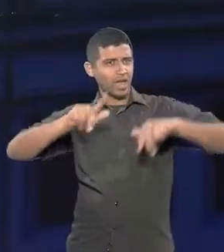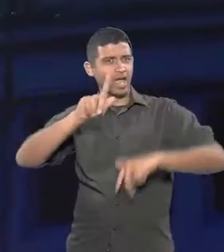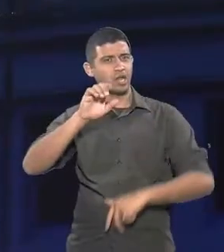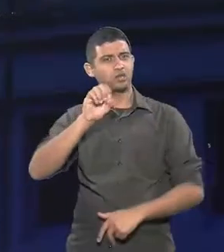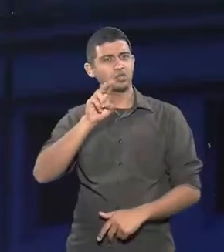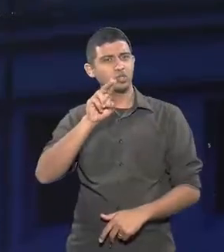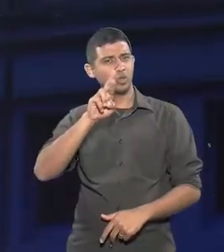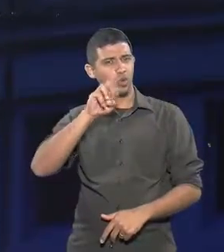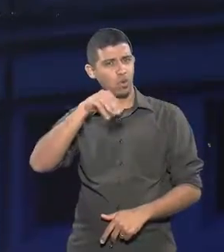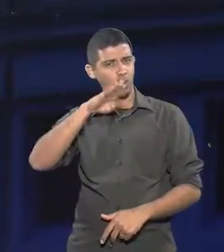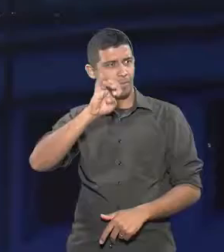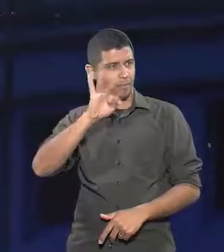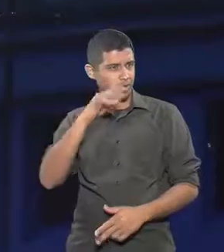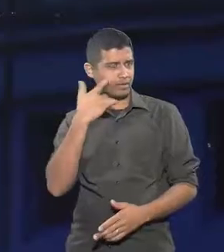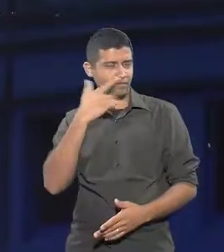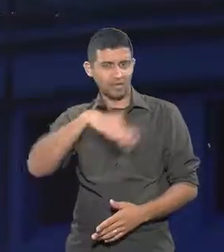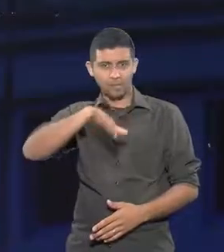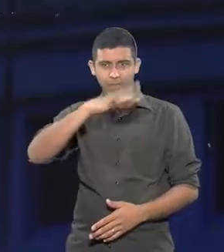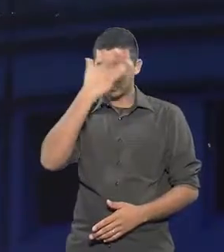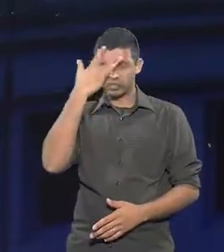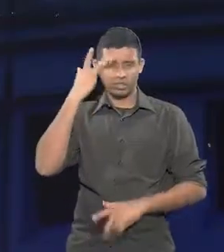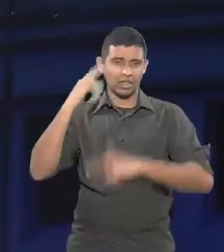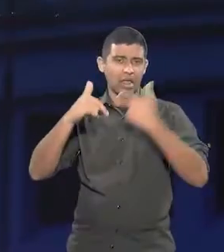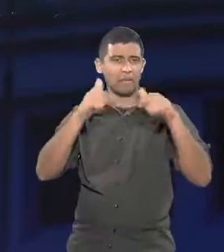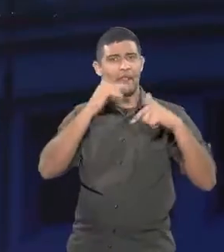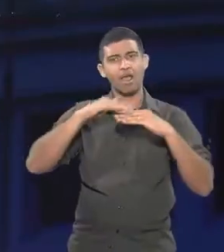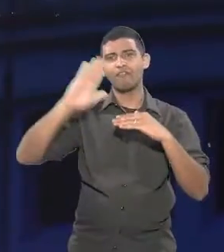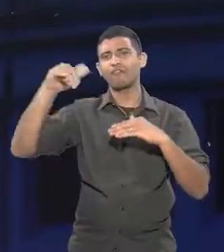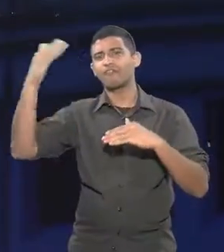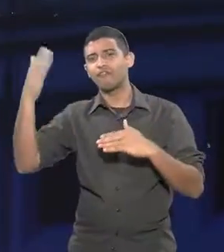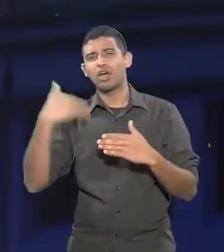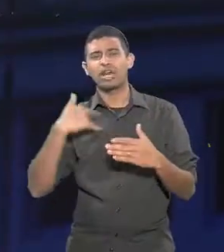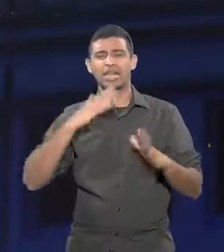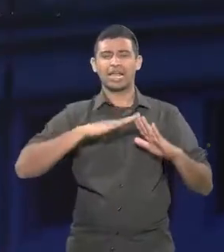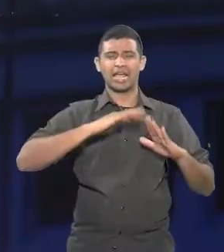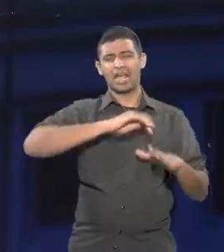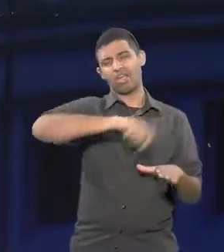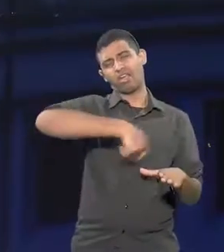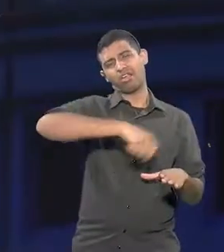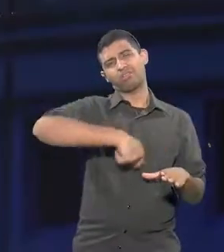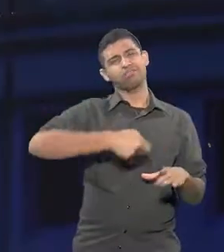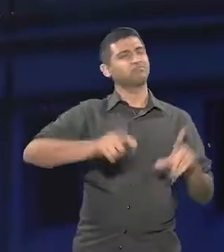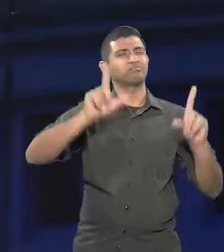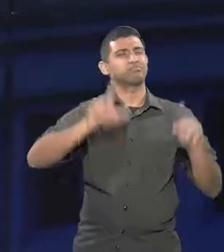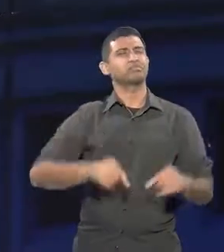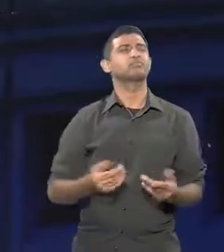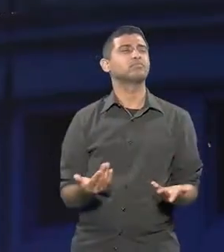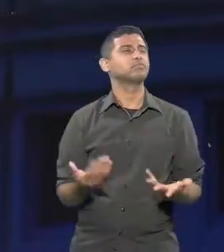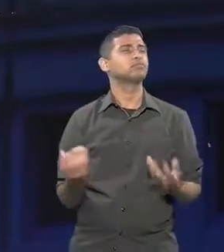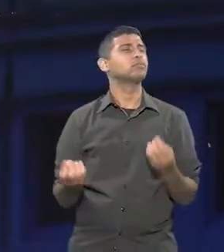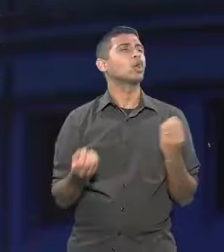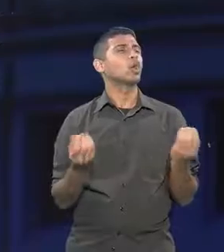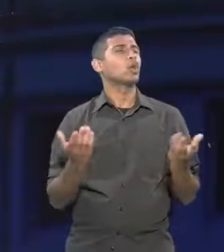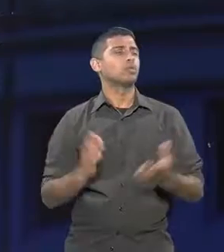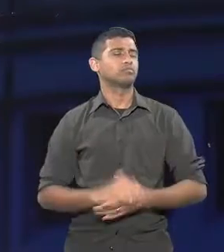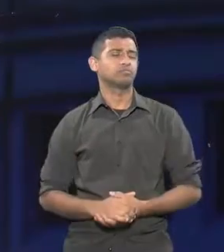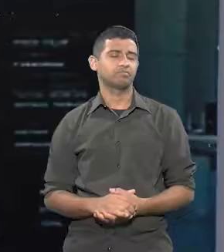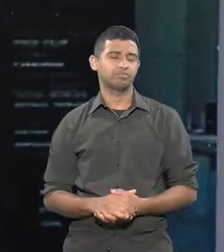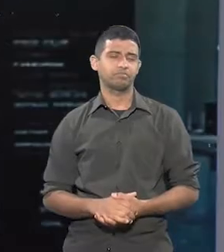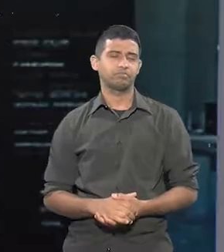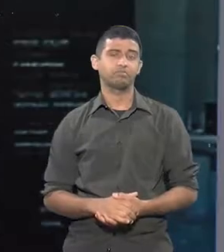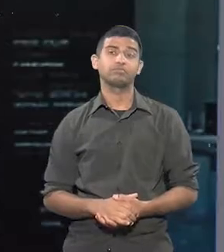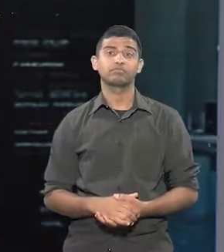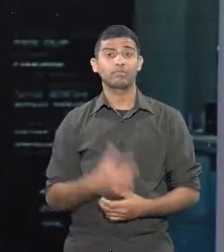gourmets, assim, mas as pessoas estão trabalhando muito fora, estão cozinhando menos em casa. Efetivamente, qual é a consequência